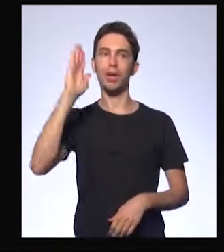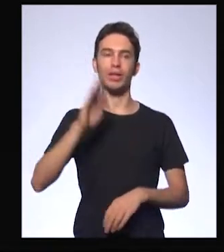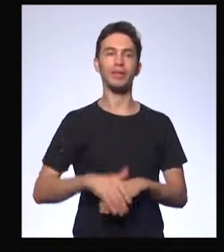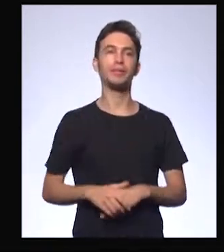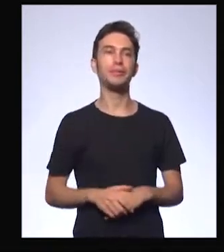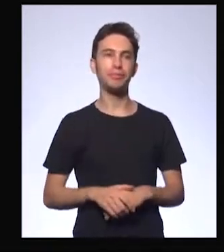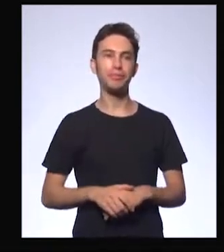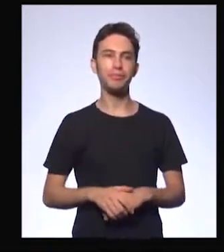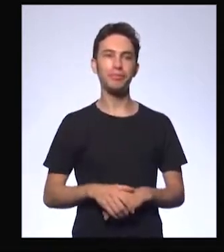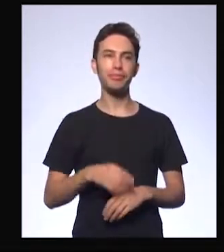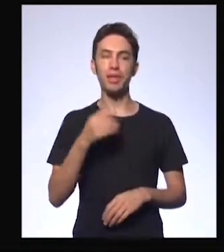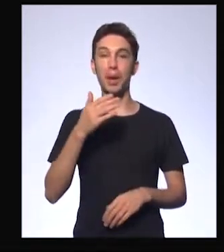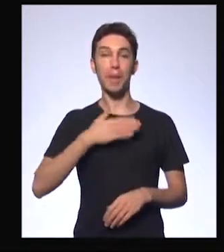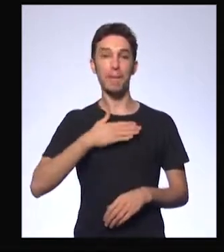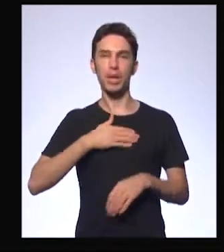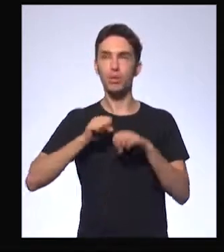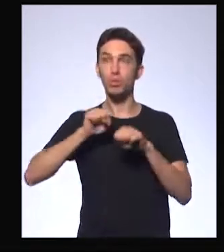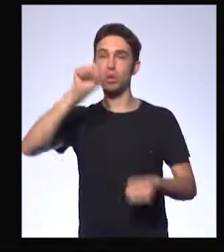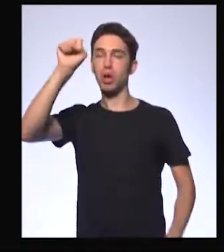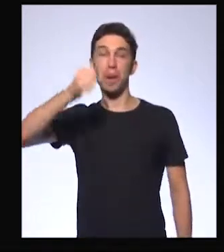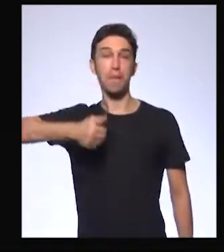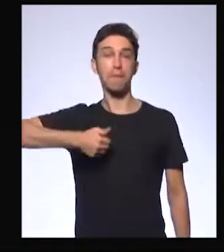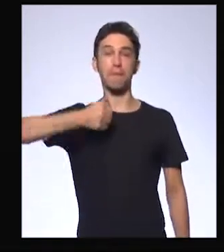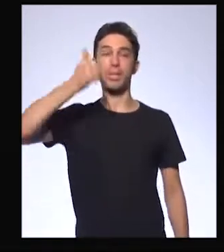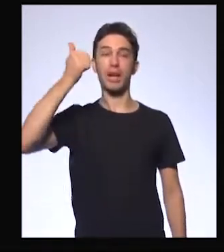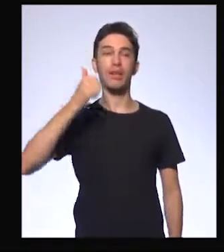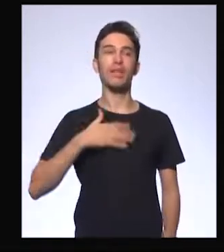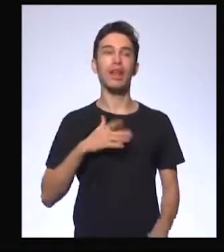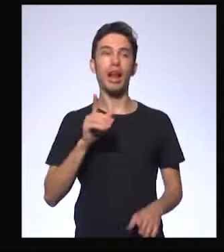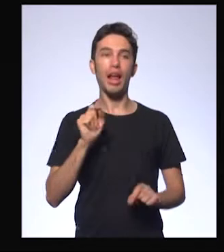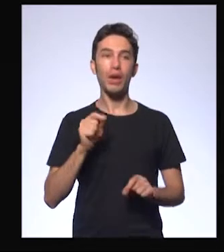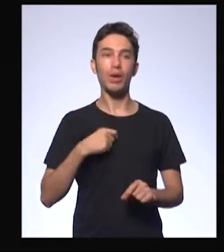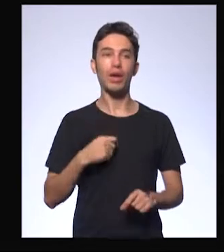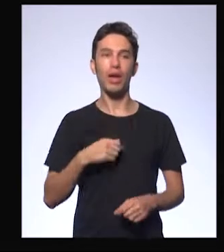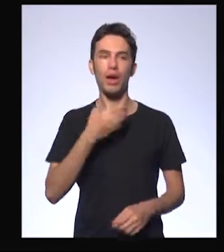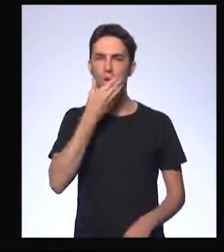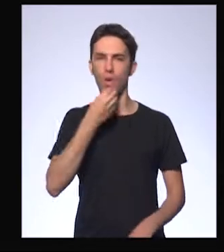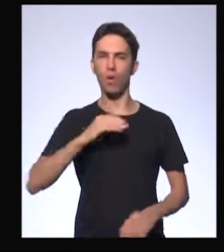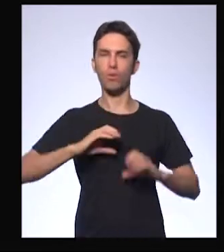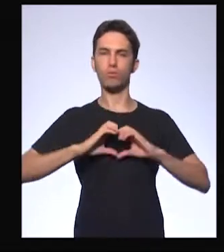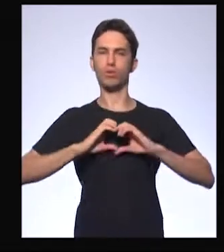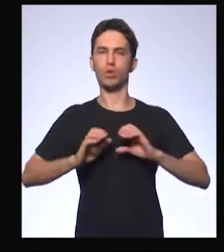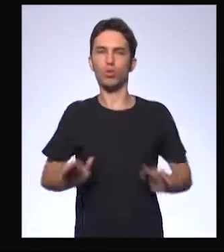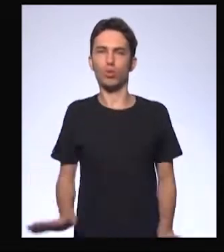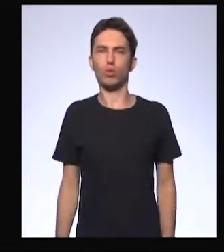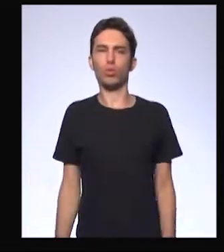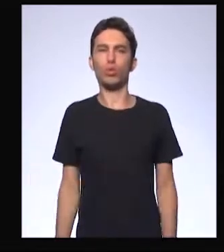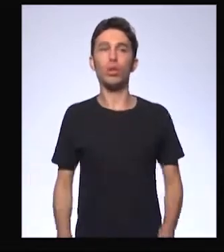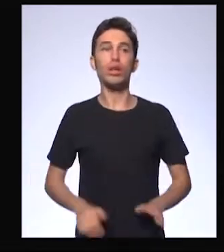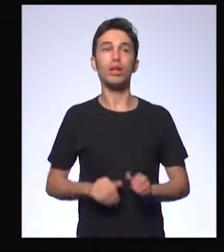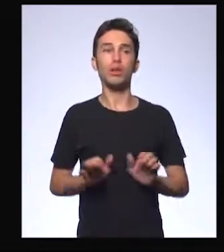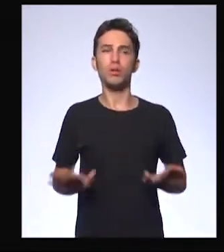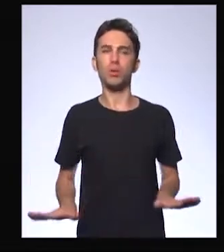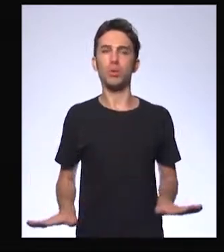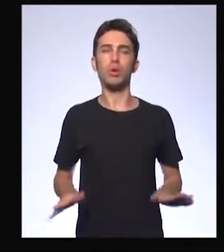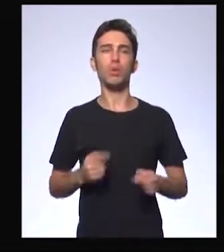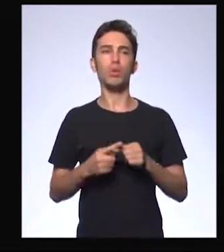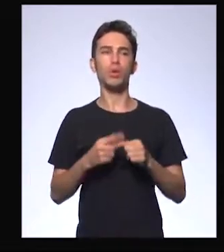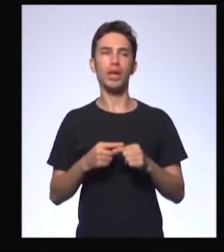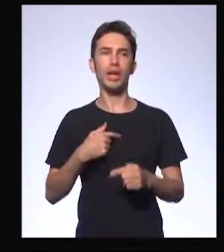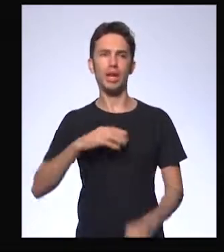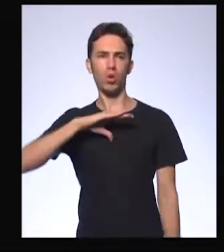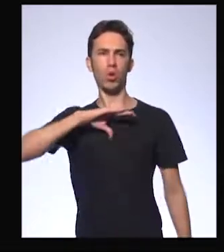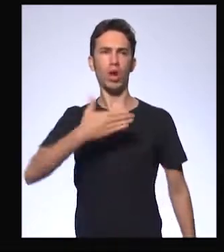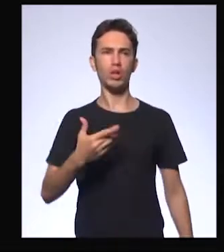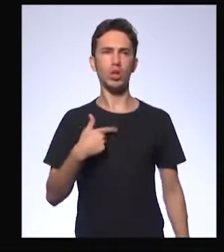assim. Meu super-herói favorito é o Homem de Ferro, porque ele, além de ser muito corajoso, é inteligente e defende as